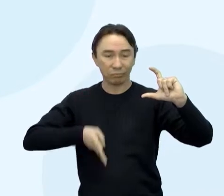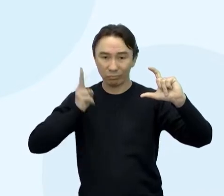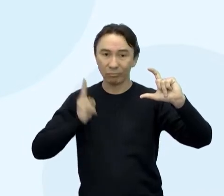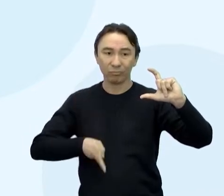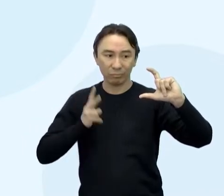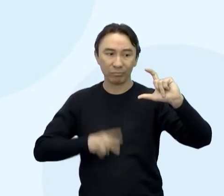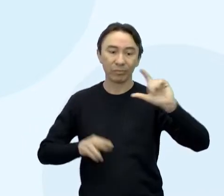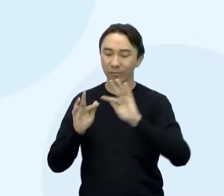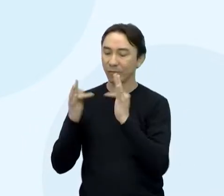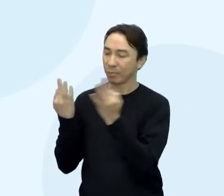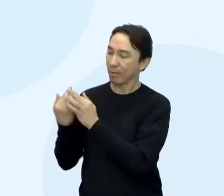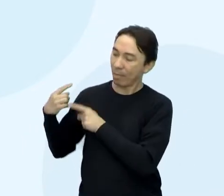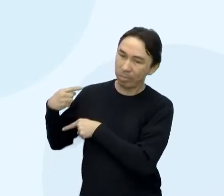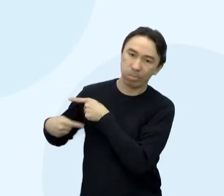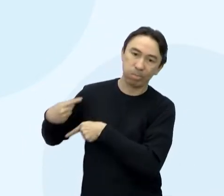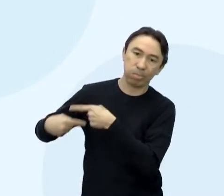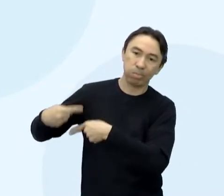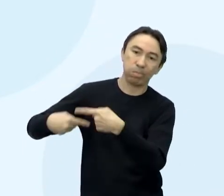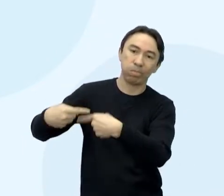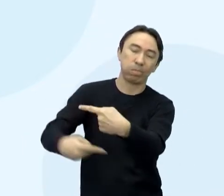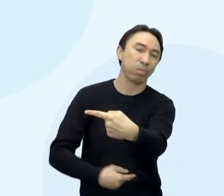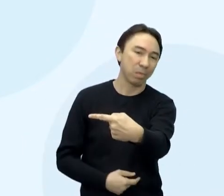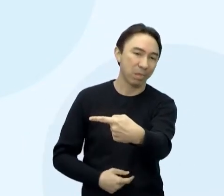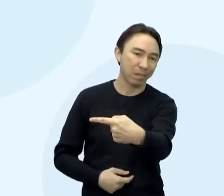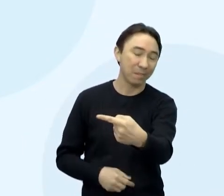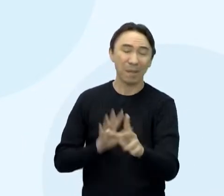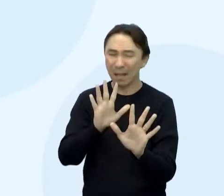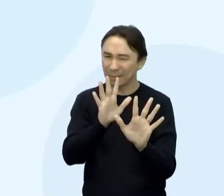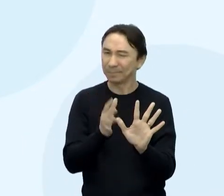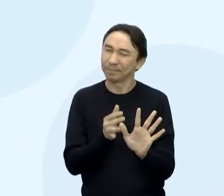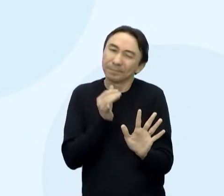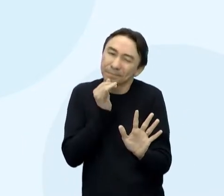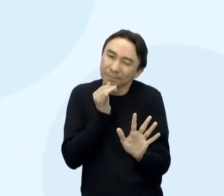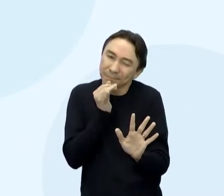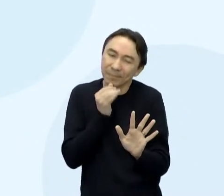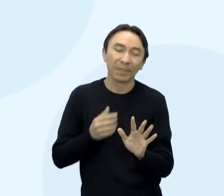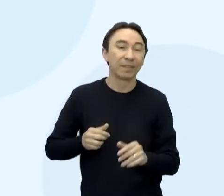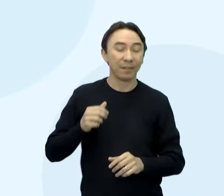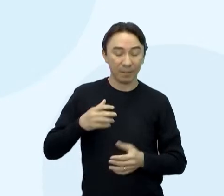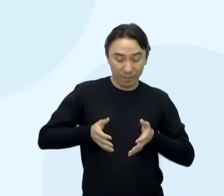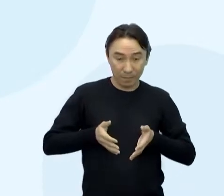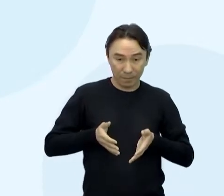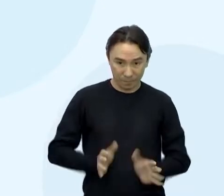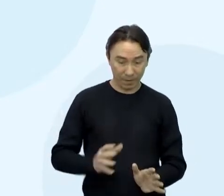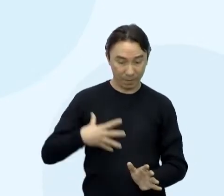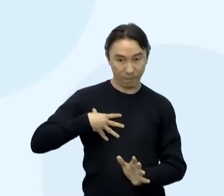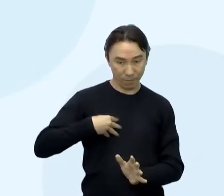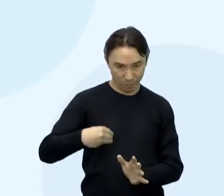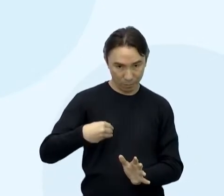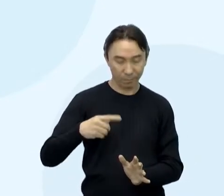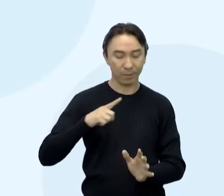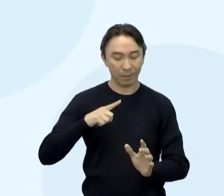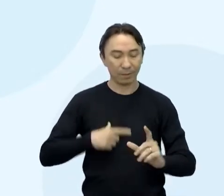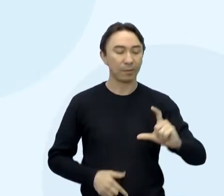família. Agora imagine que esse filho azinho, né, desse casal, ou seja, esse filho que apresenta